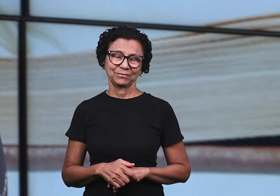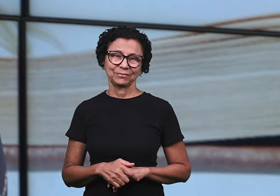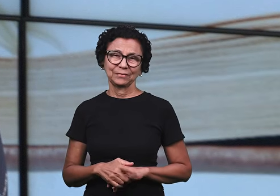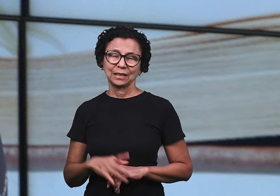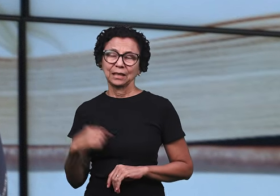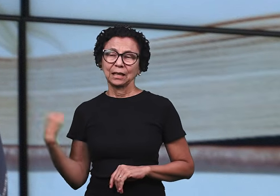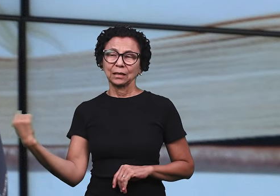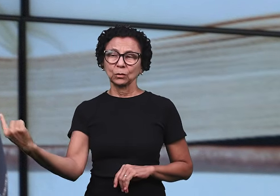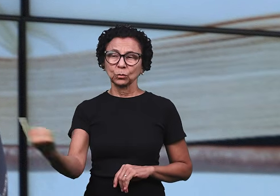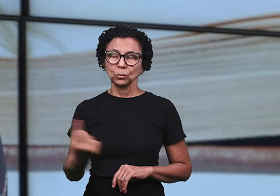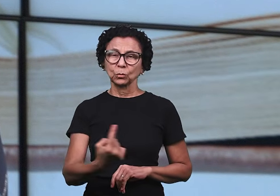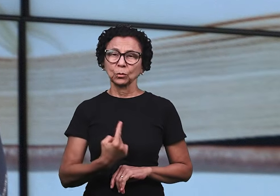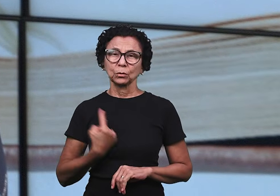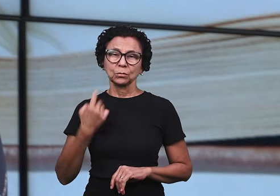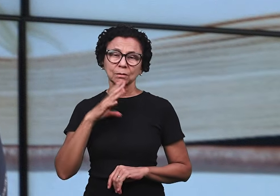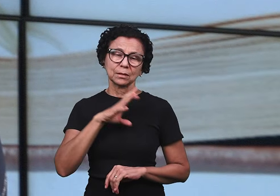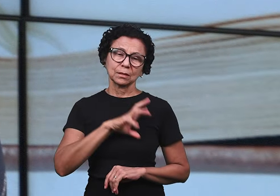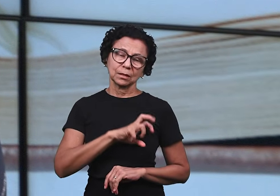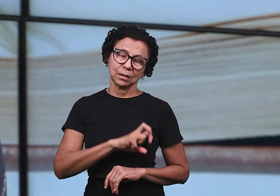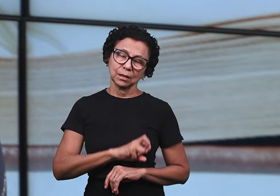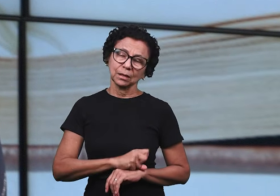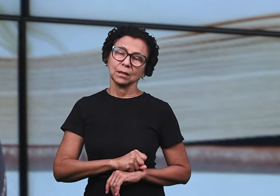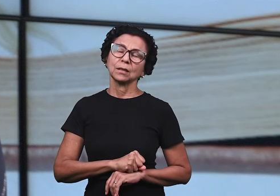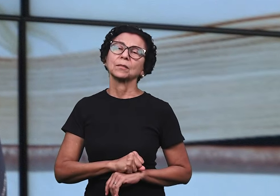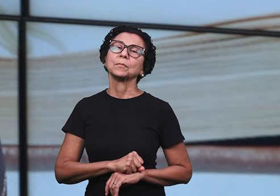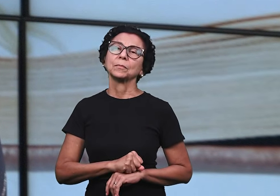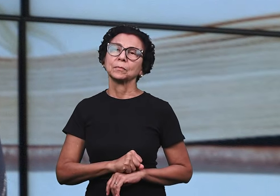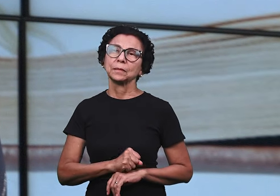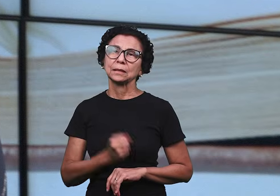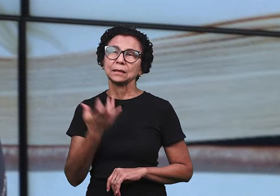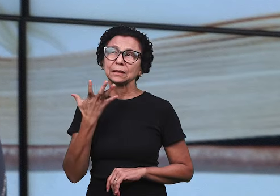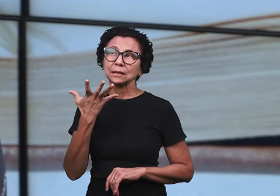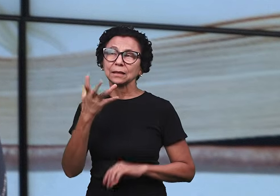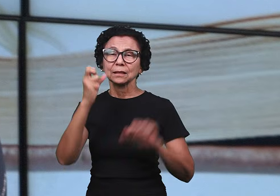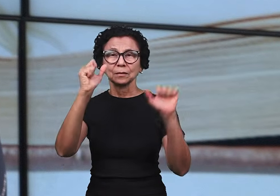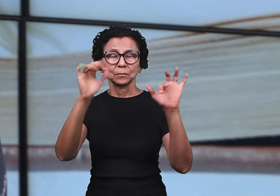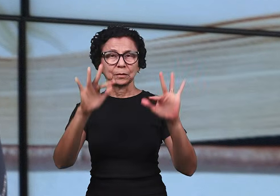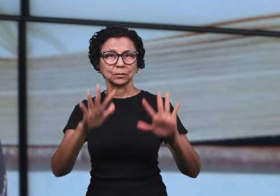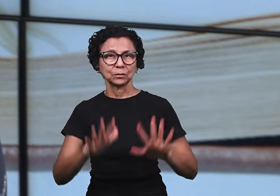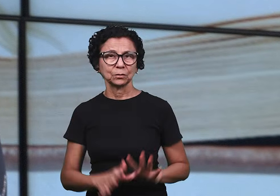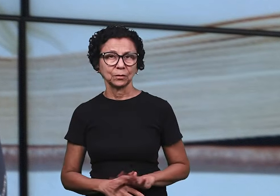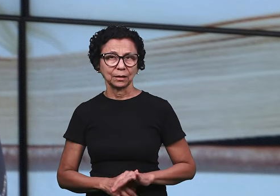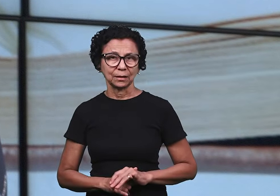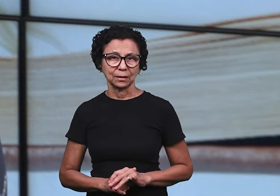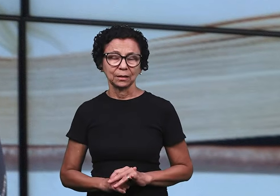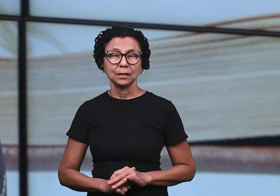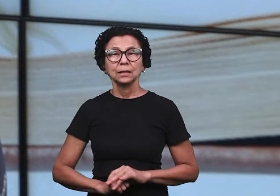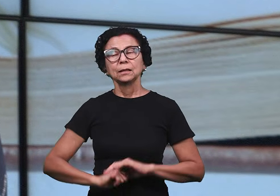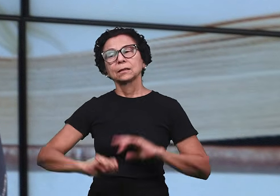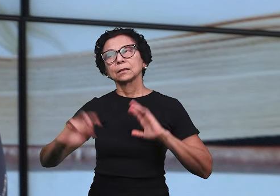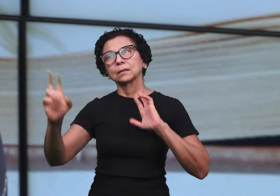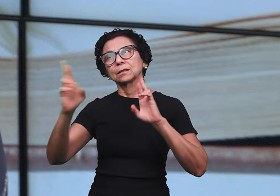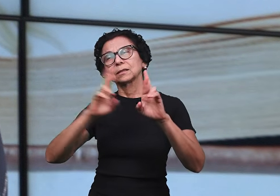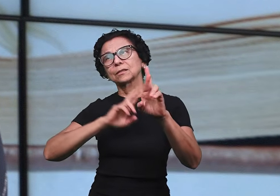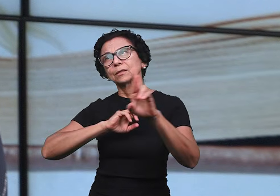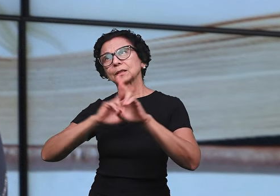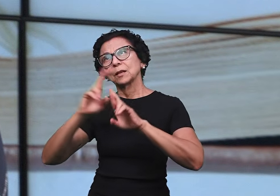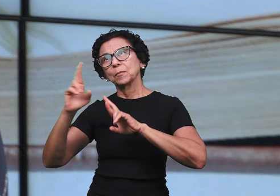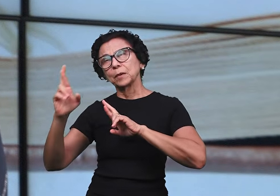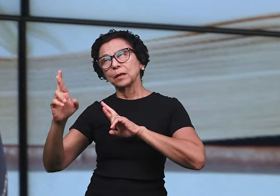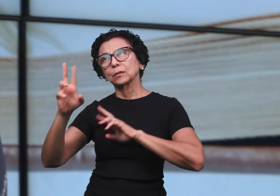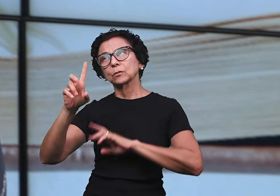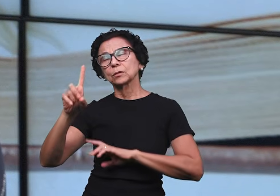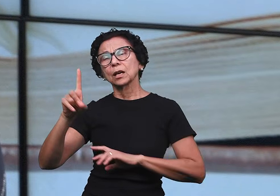todo bem. Ele é um Deus de amor e ele é um Pai que quer o nosso bem. E é esse